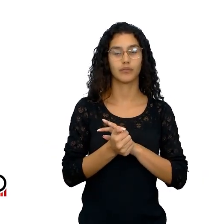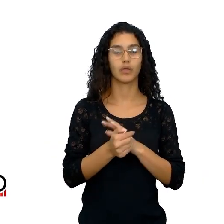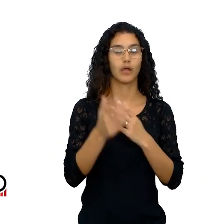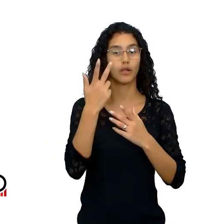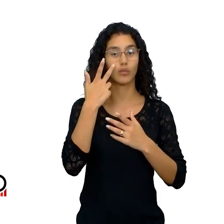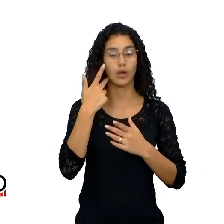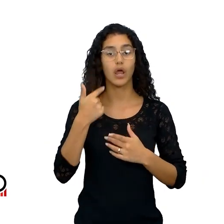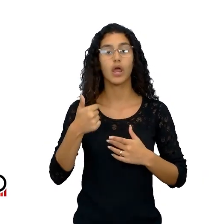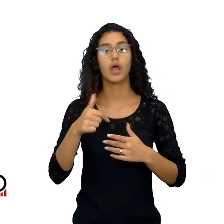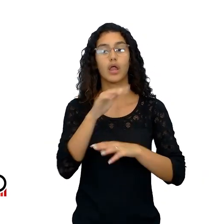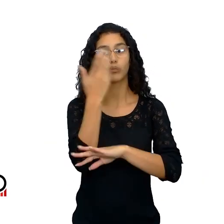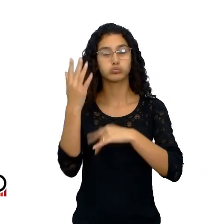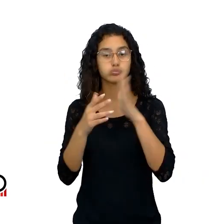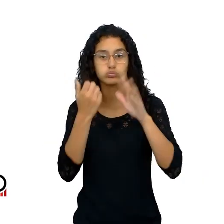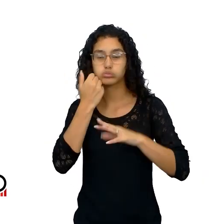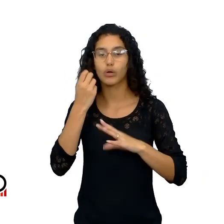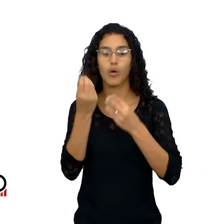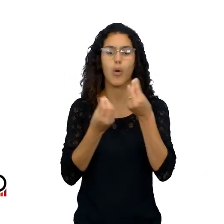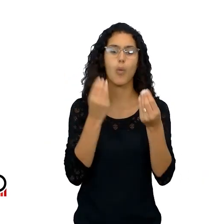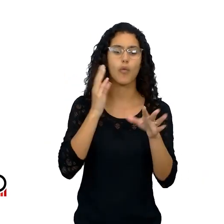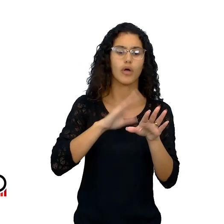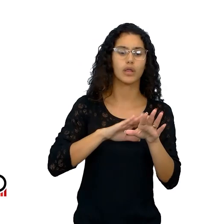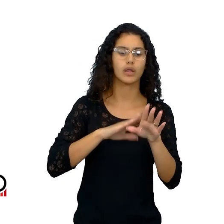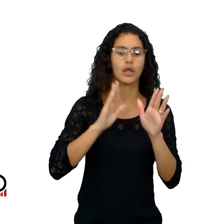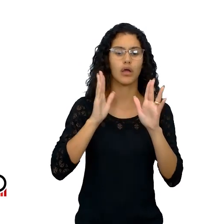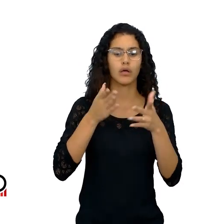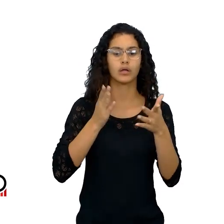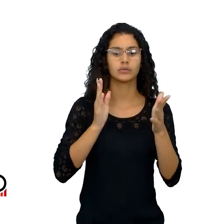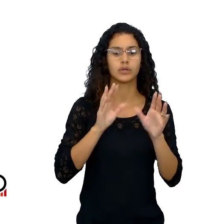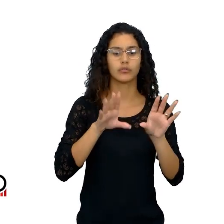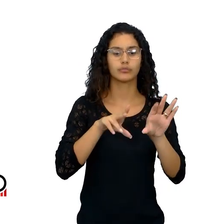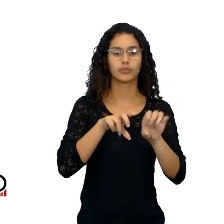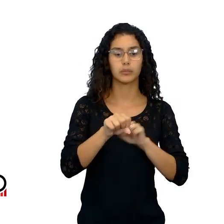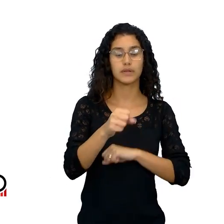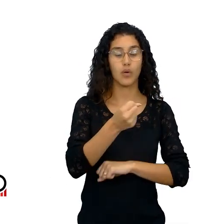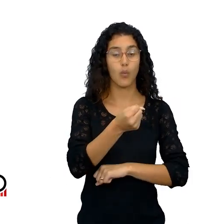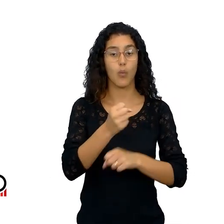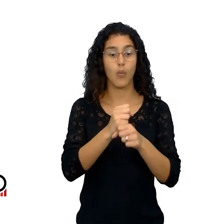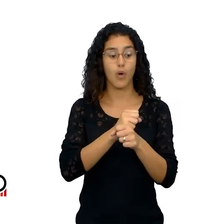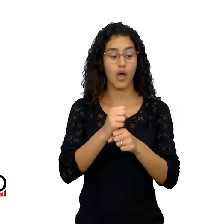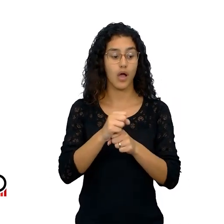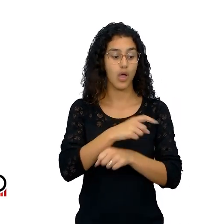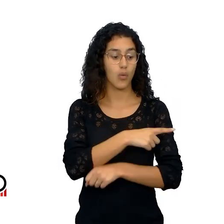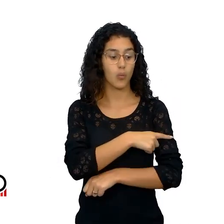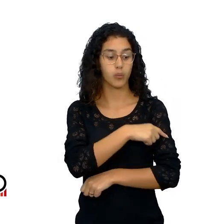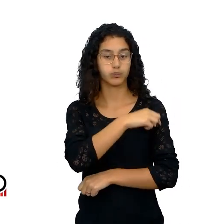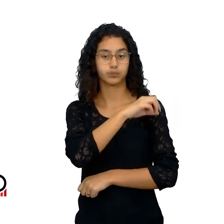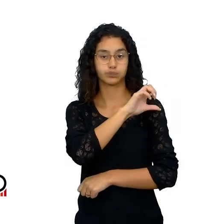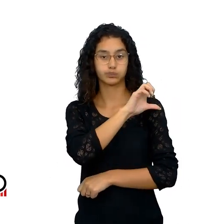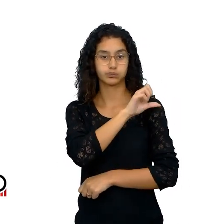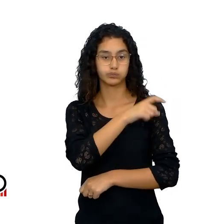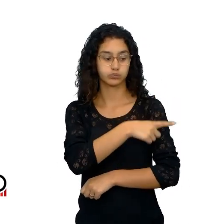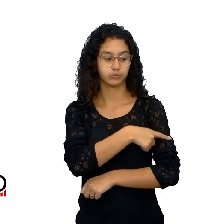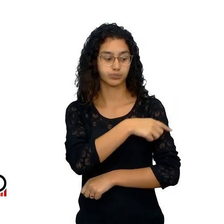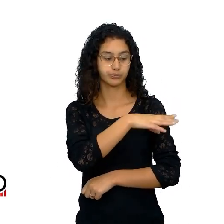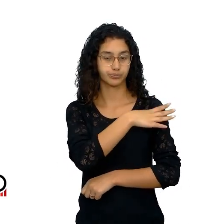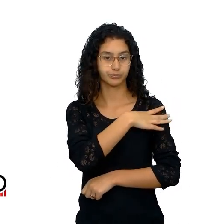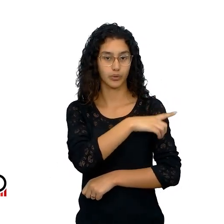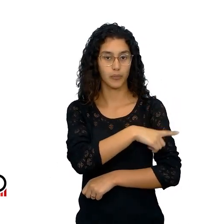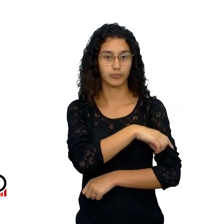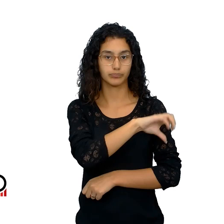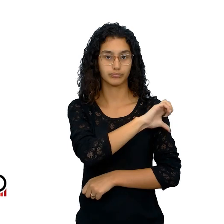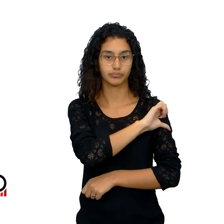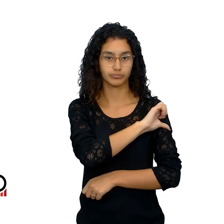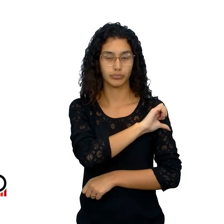ciência, como que vai funcionar agora, né, na formação ano e série, porque a gente sabe que na formação de etapa a